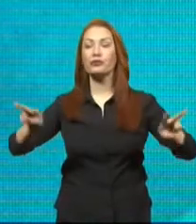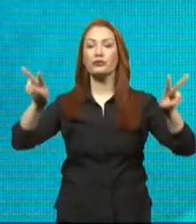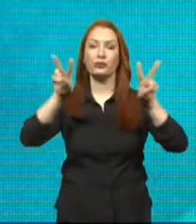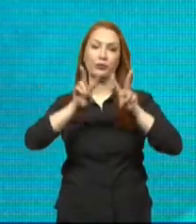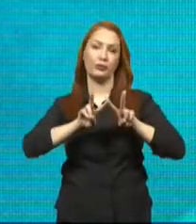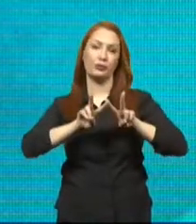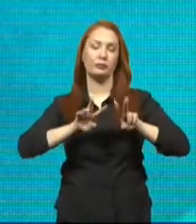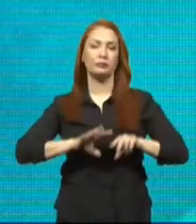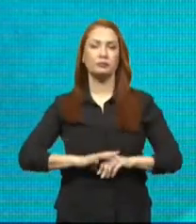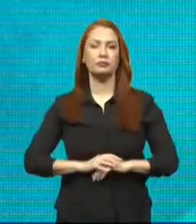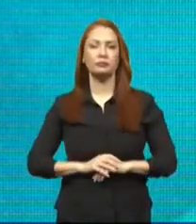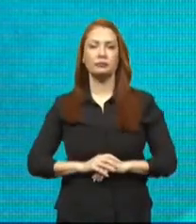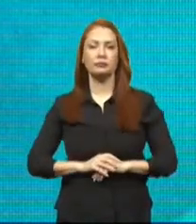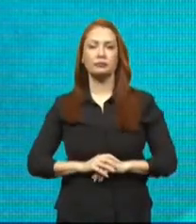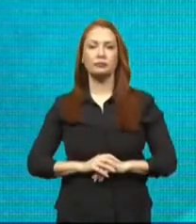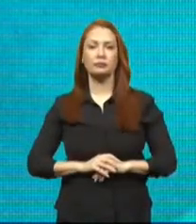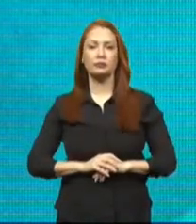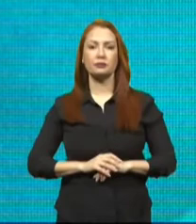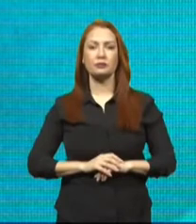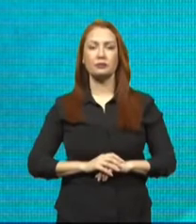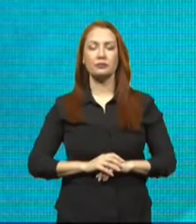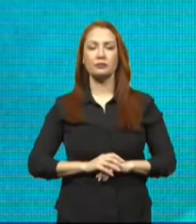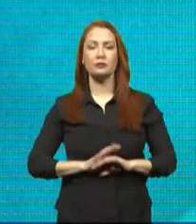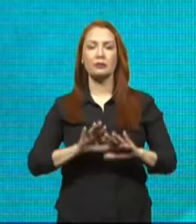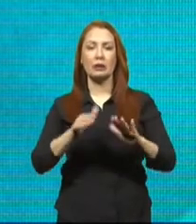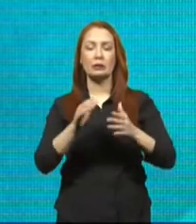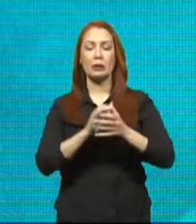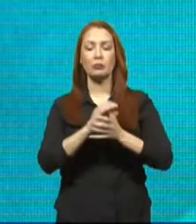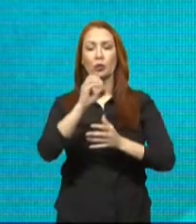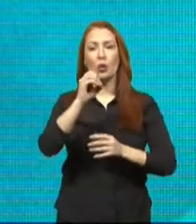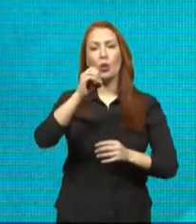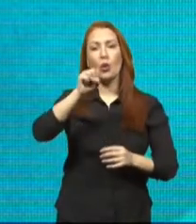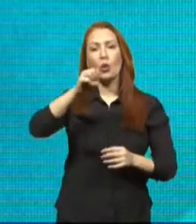como o Osmar ali, a cooperativa deles,